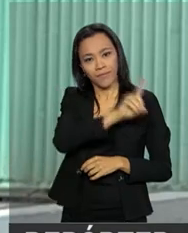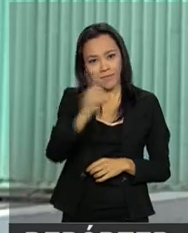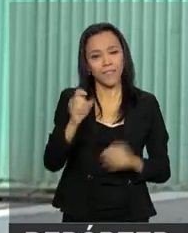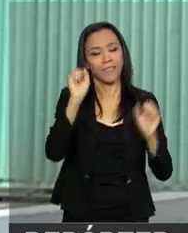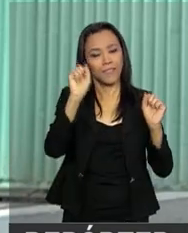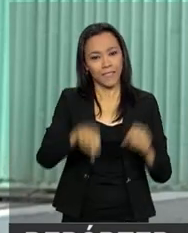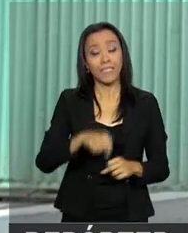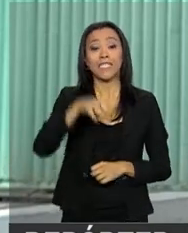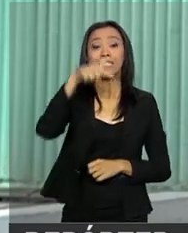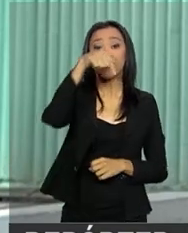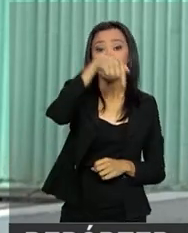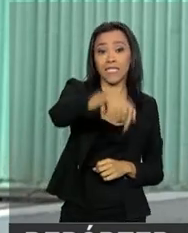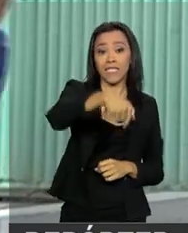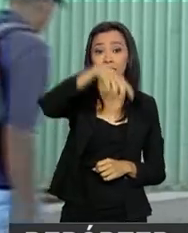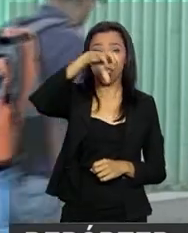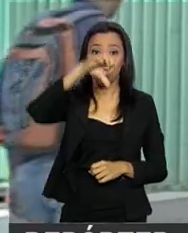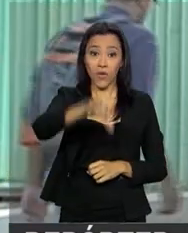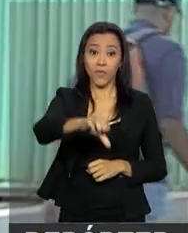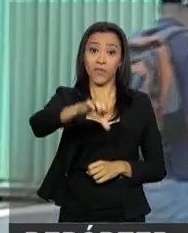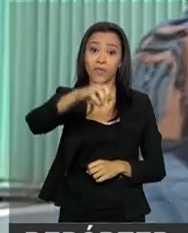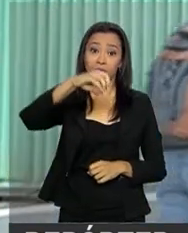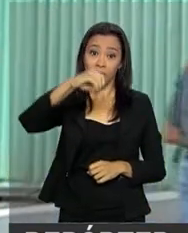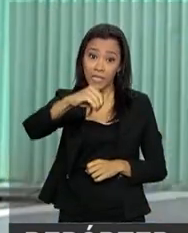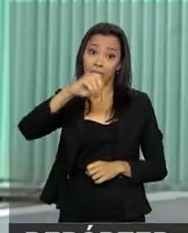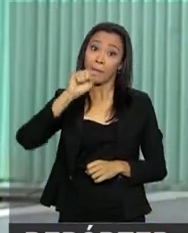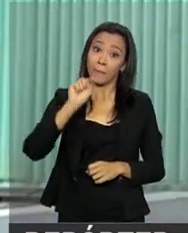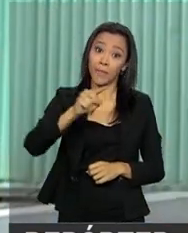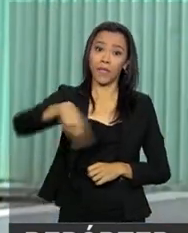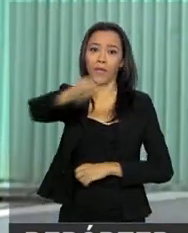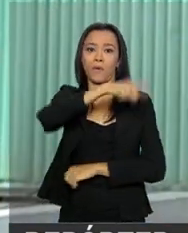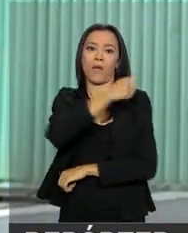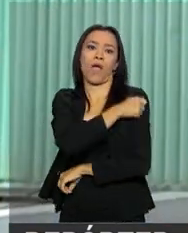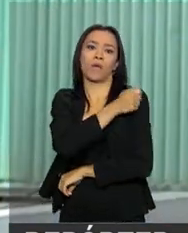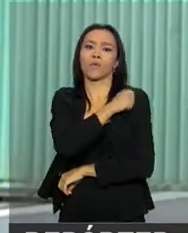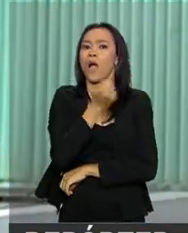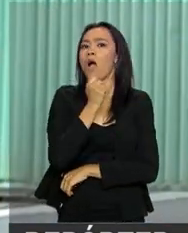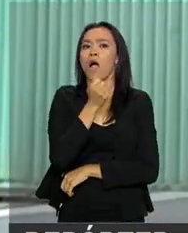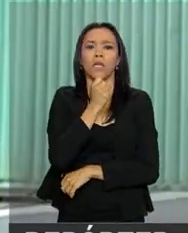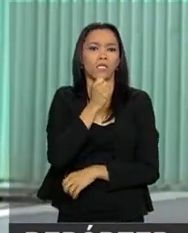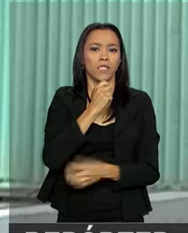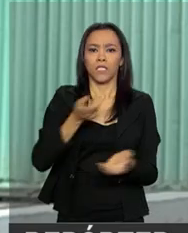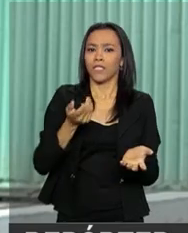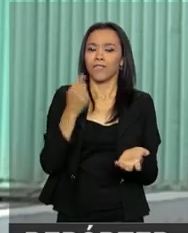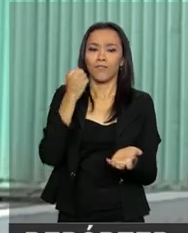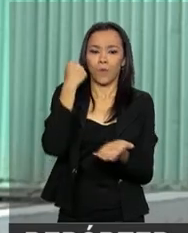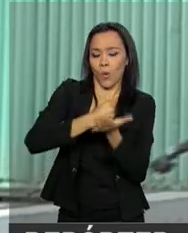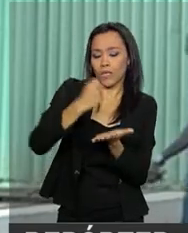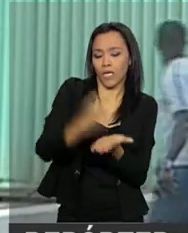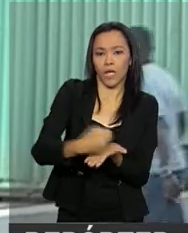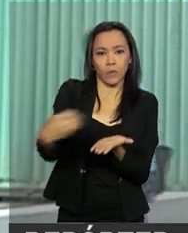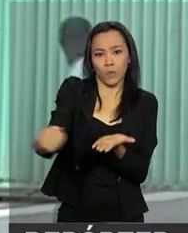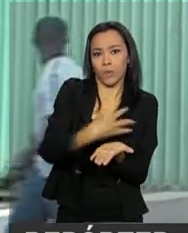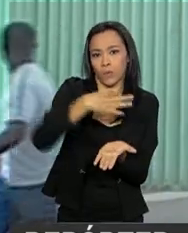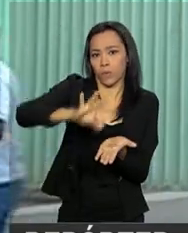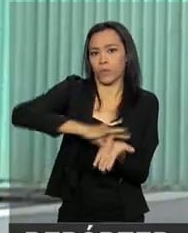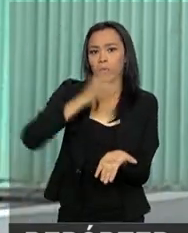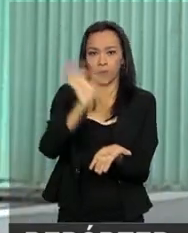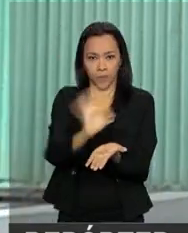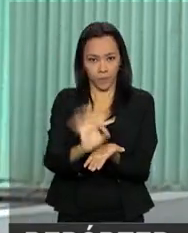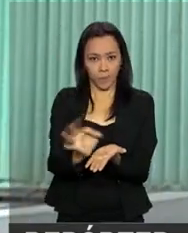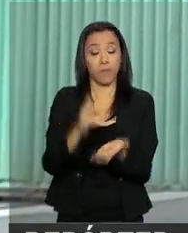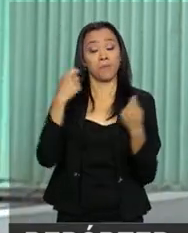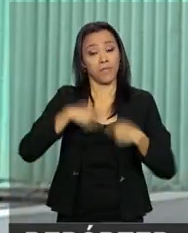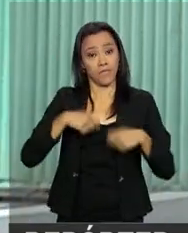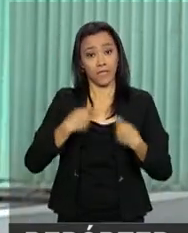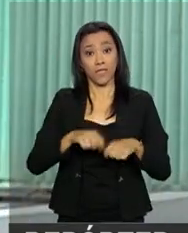Olha, 790 mil alunos ainda não renovaram com o FIES. O sistema de crédito deve